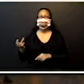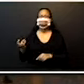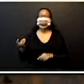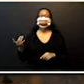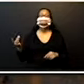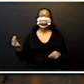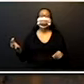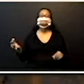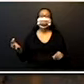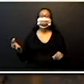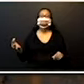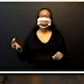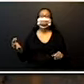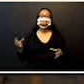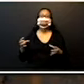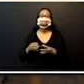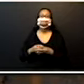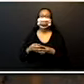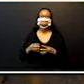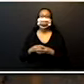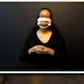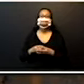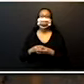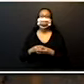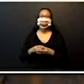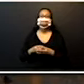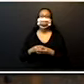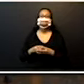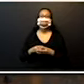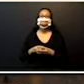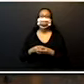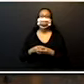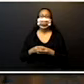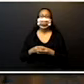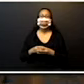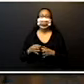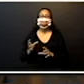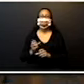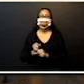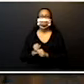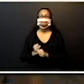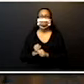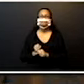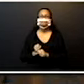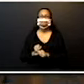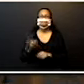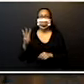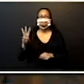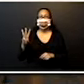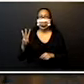número aí composto? Vou juntar ele, né? Eu tenho